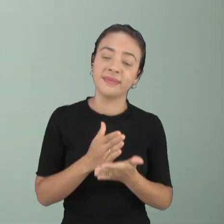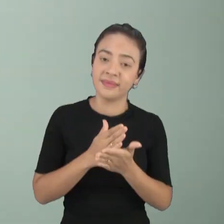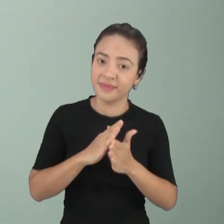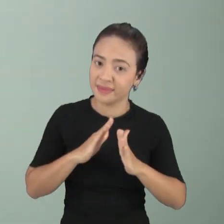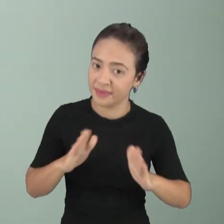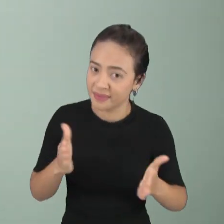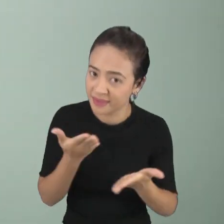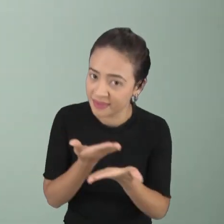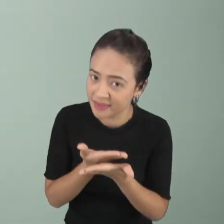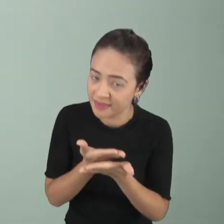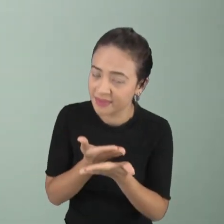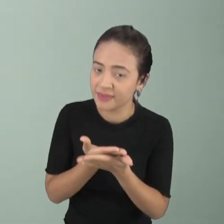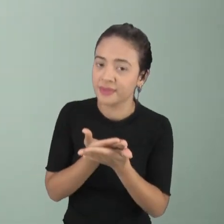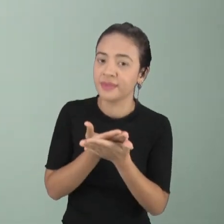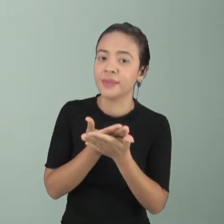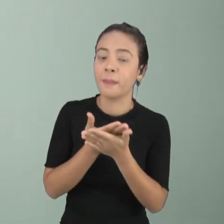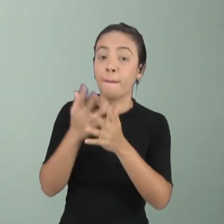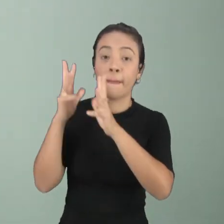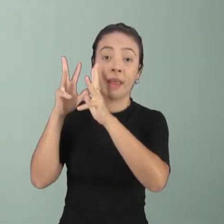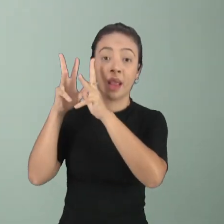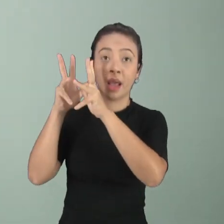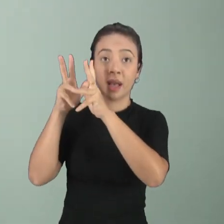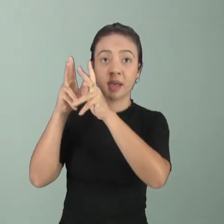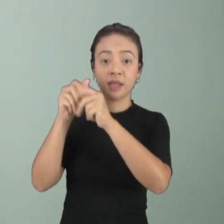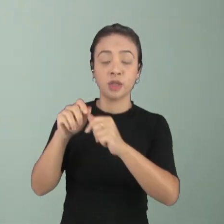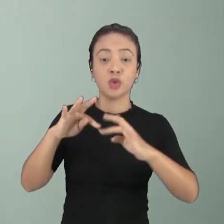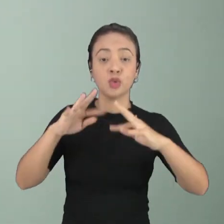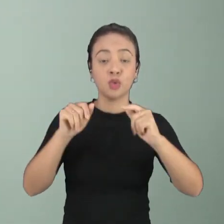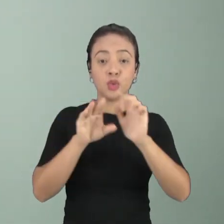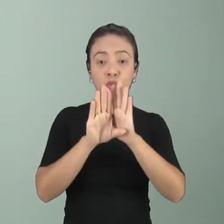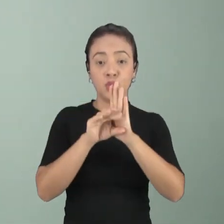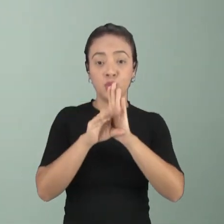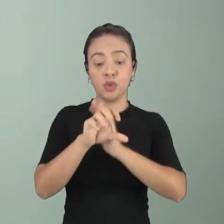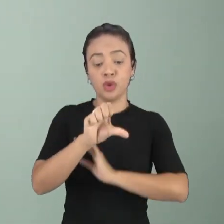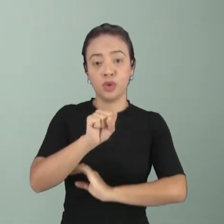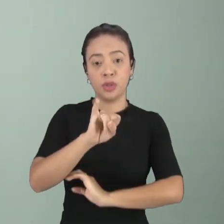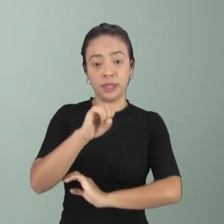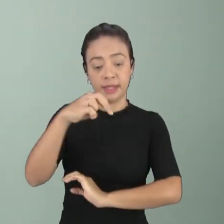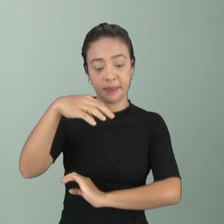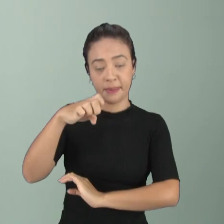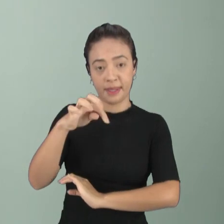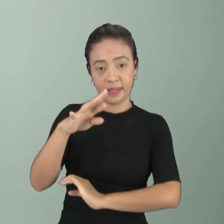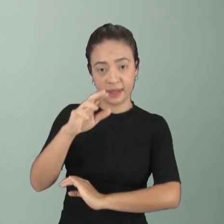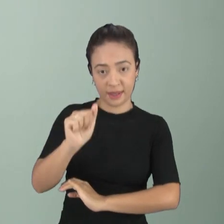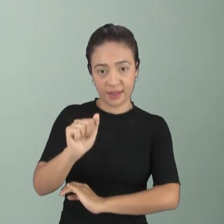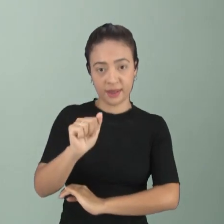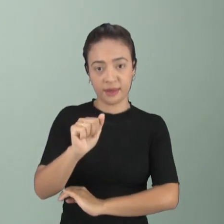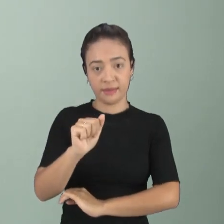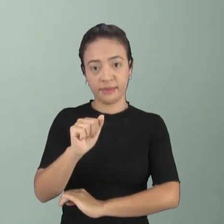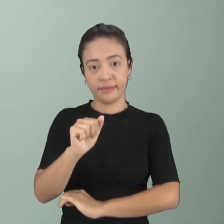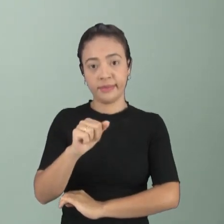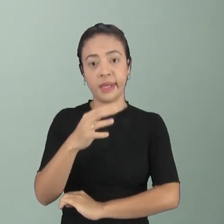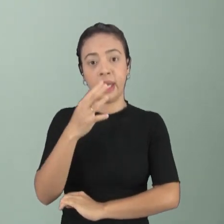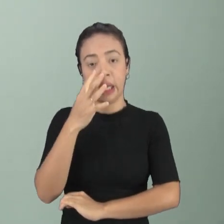Gente, por hoje é só. Hoje nós revisamos os conteúdos de simetria.